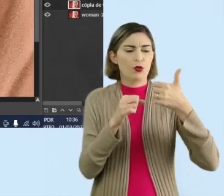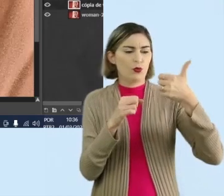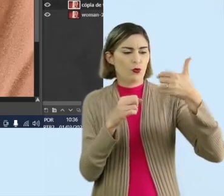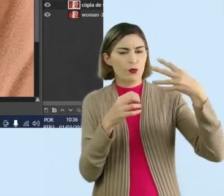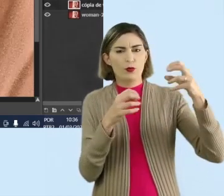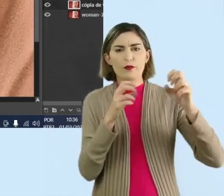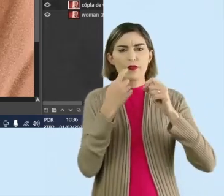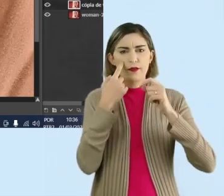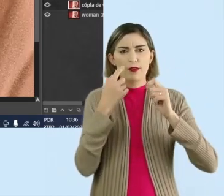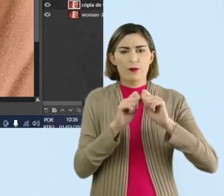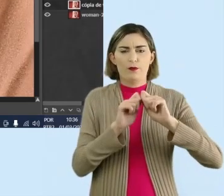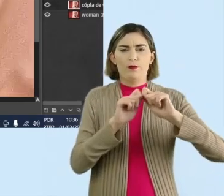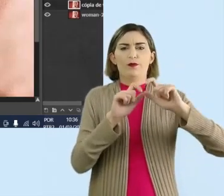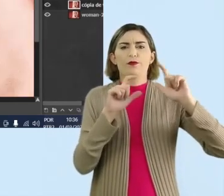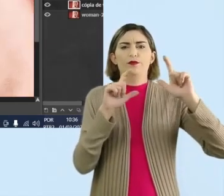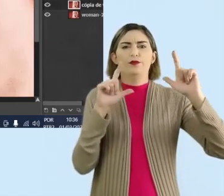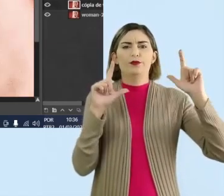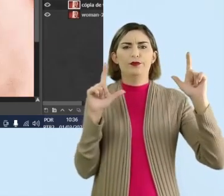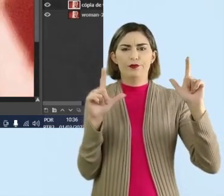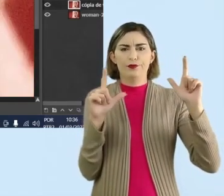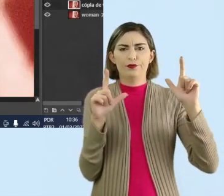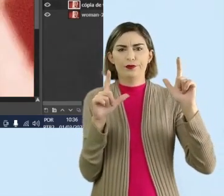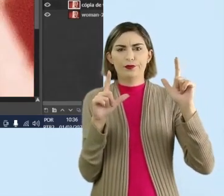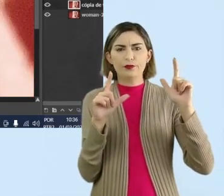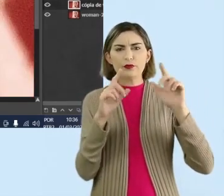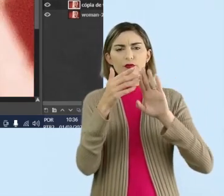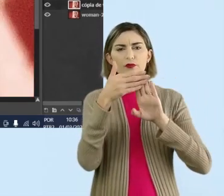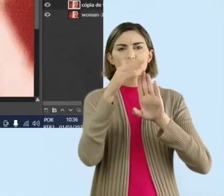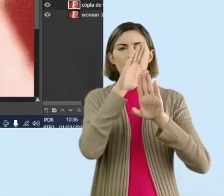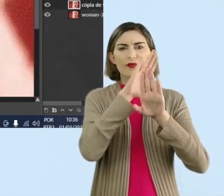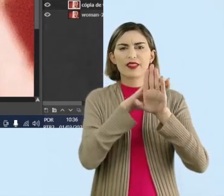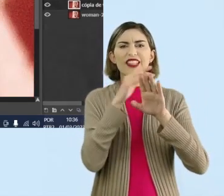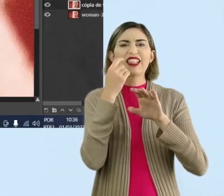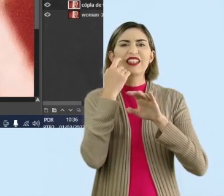Vamos começar com o dente lá de detrás.